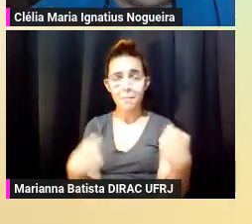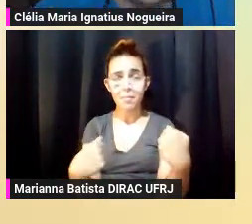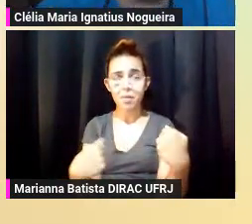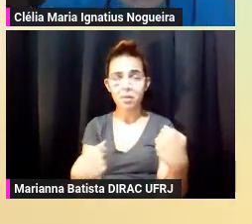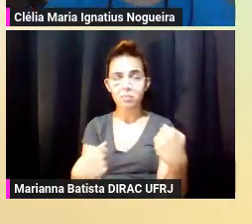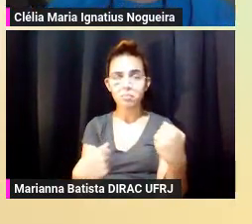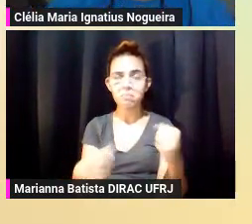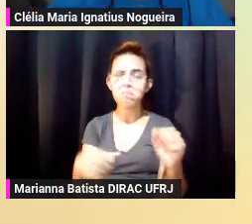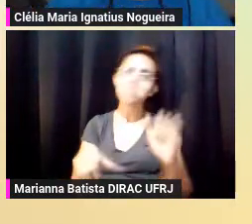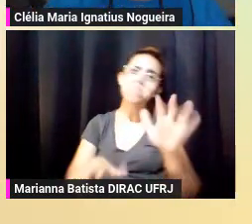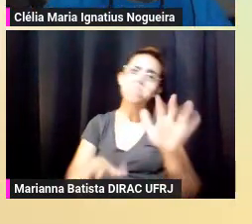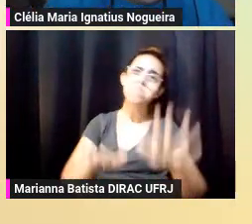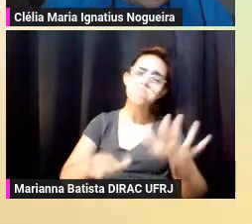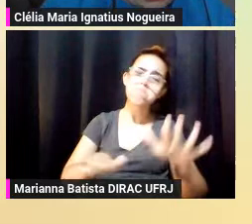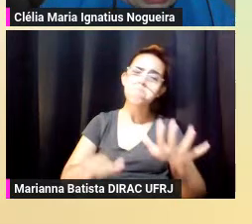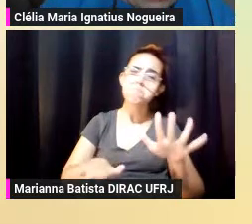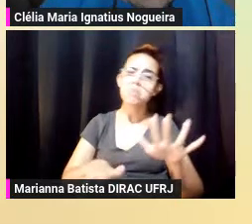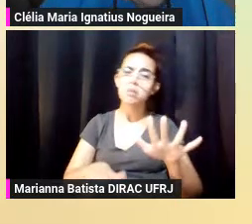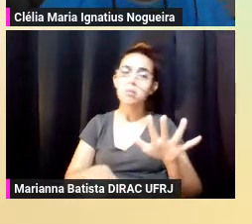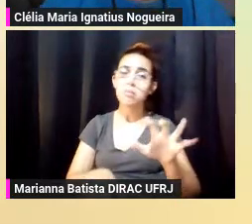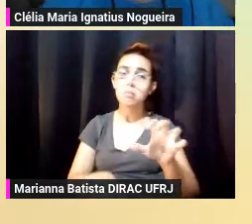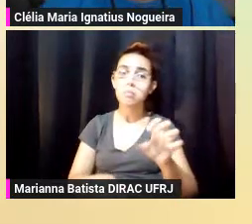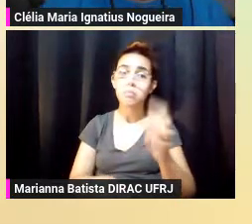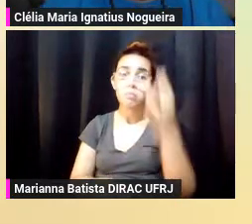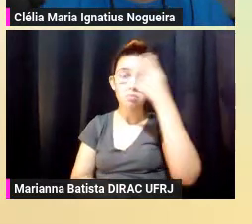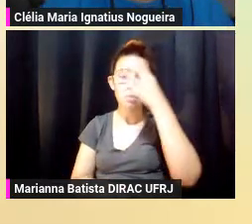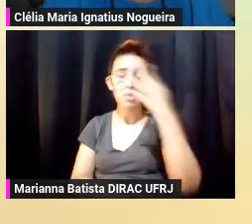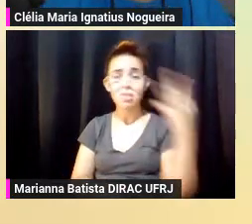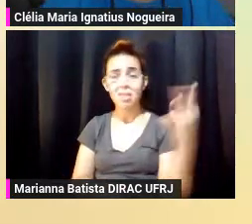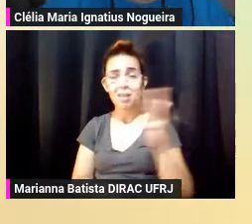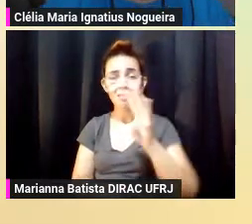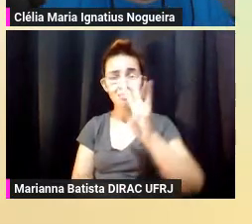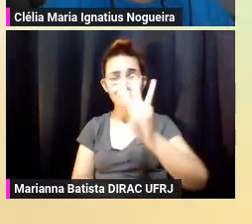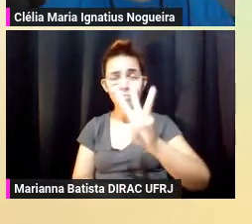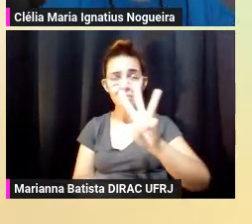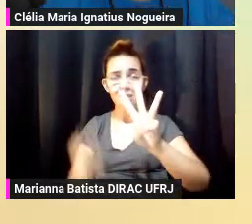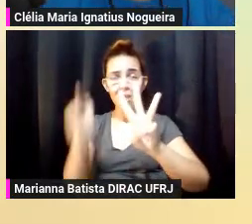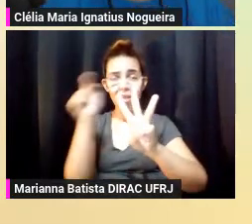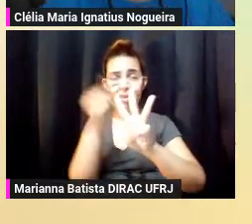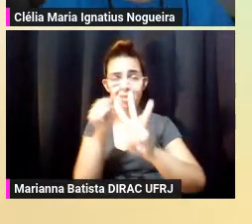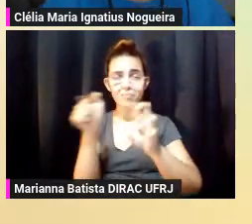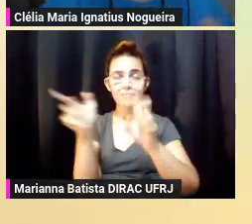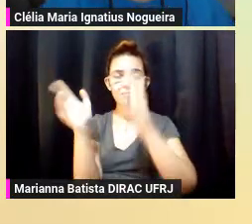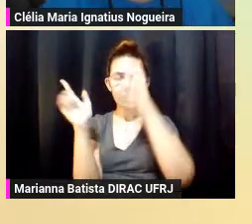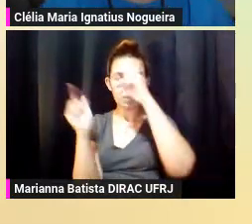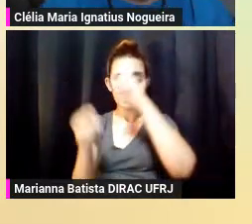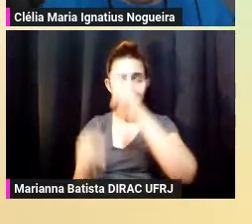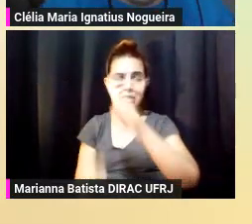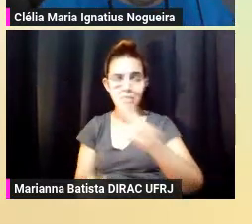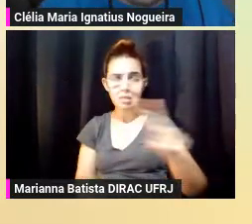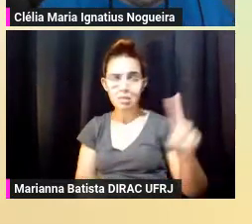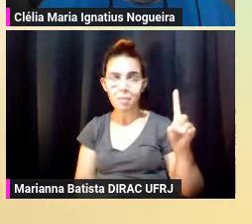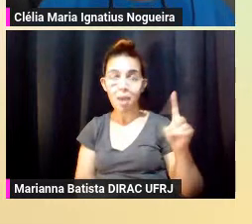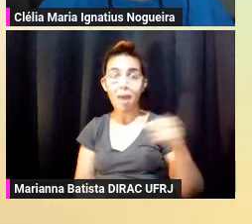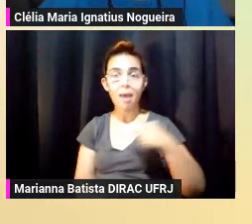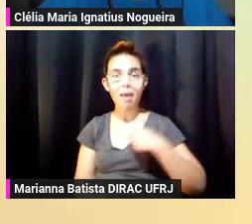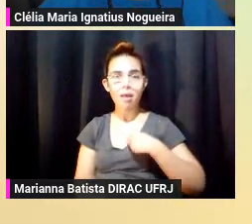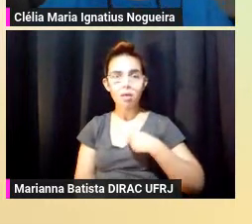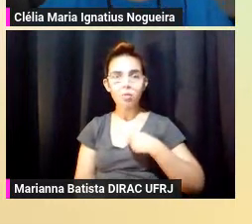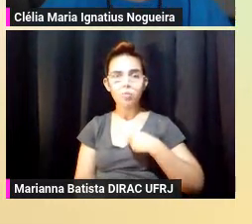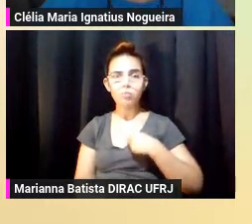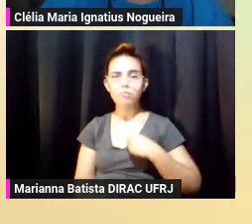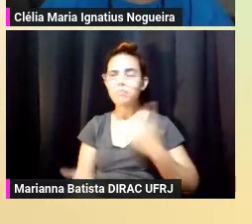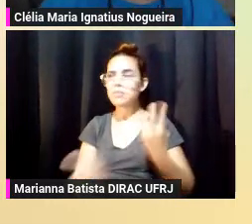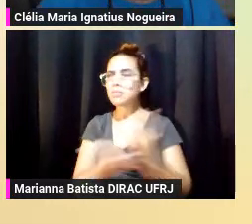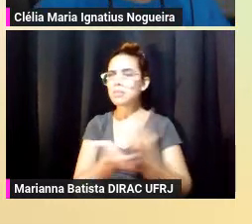por semana, a gente fazia 3 horas por dia. Eu fazia 1 hora, o João fazia 1 hora e a fisioterapeuta fazia 1 hora. Quando ela